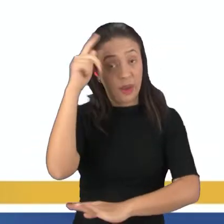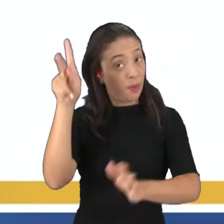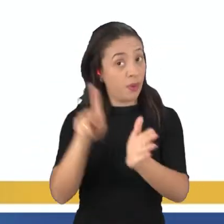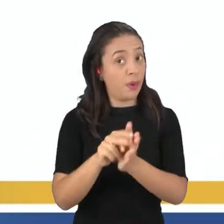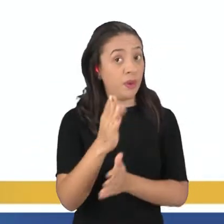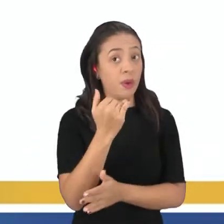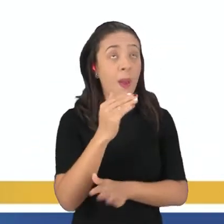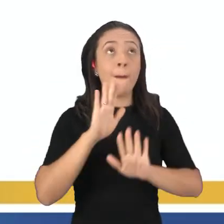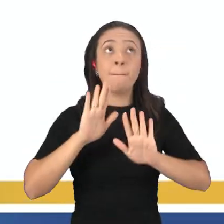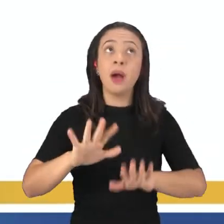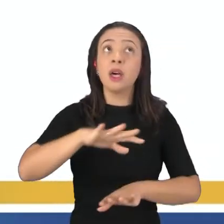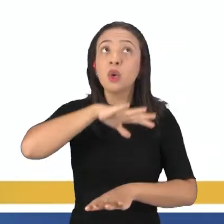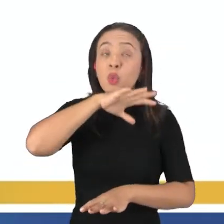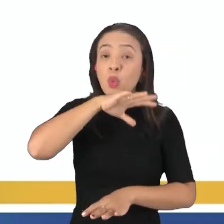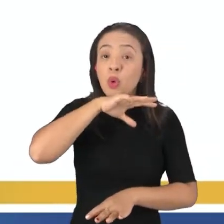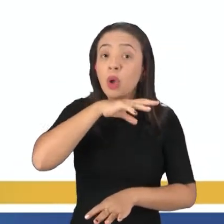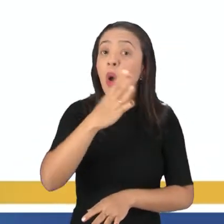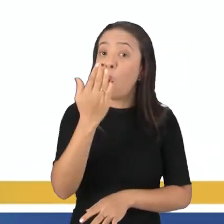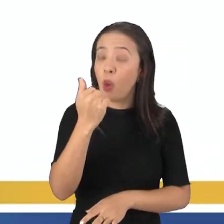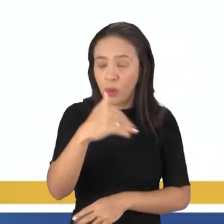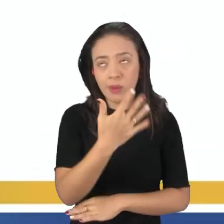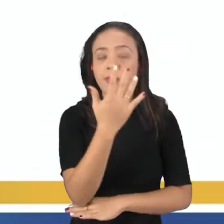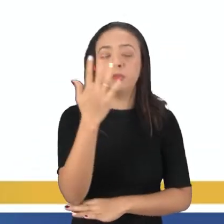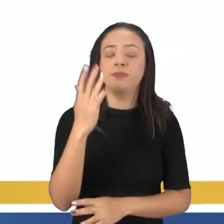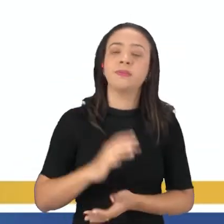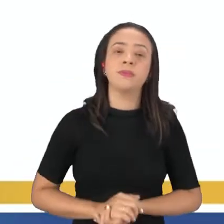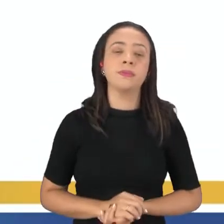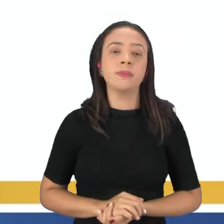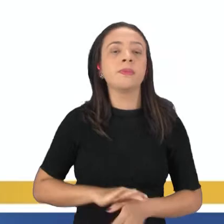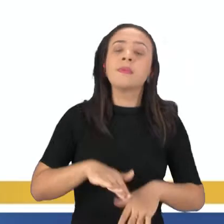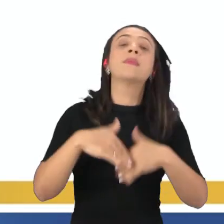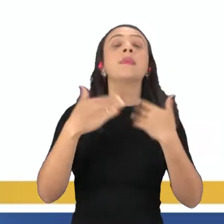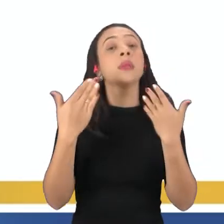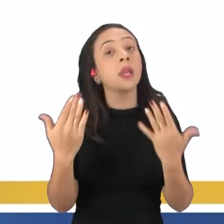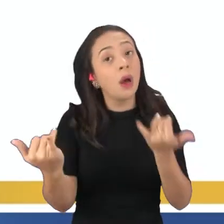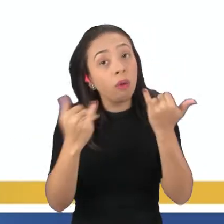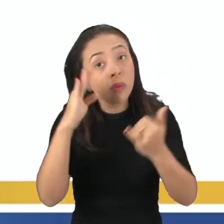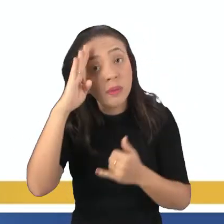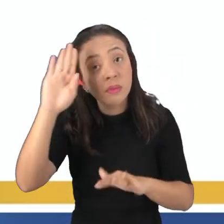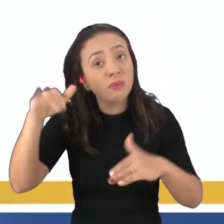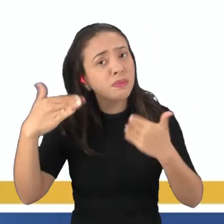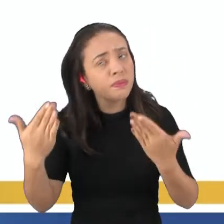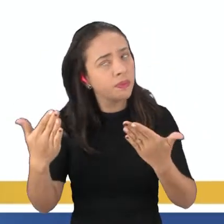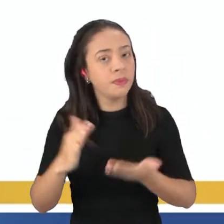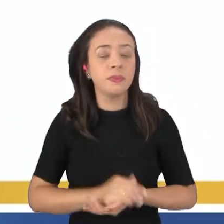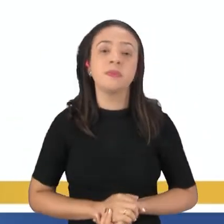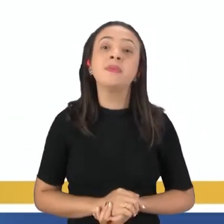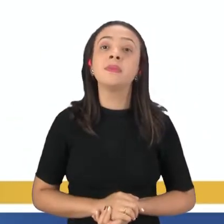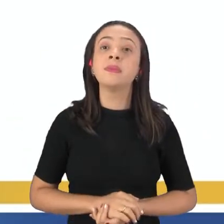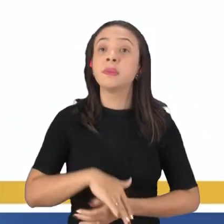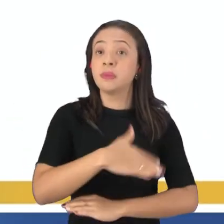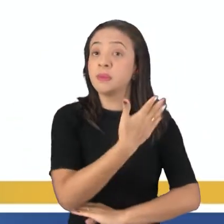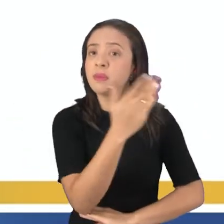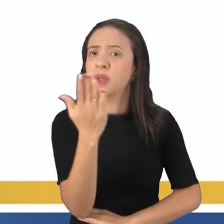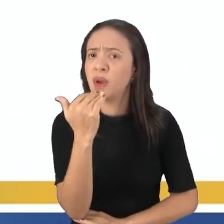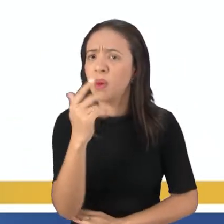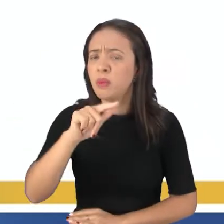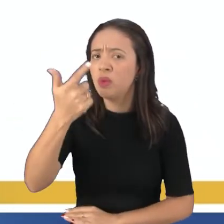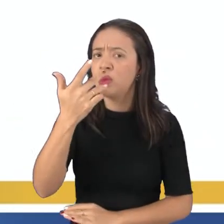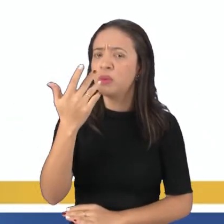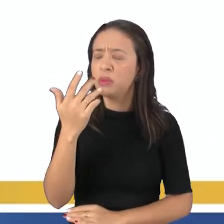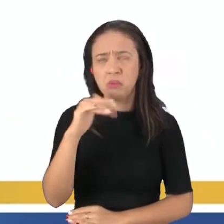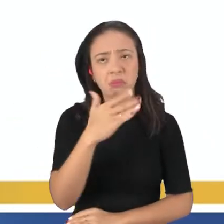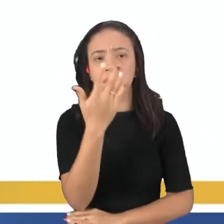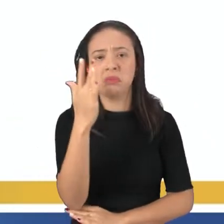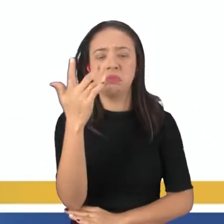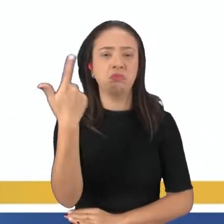animais comem plantas. Essa é a informação do texto. E a ideia central dele, que as plantas comem outras